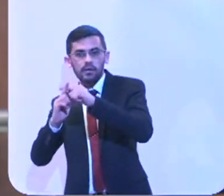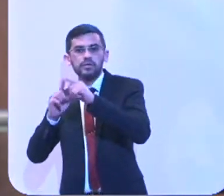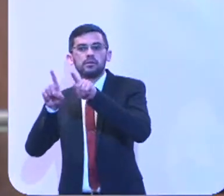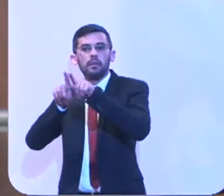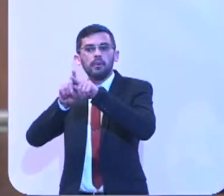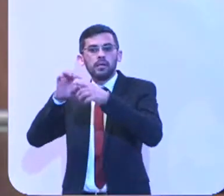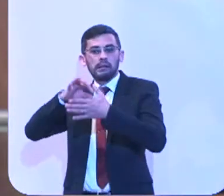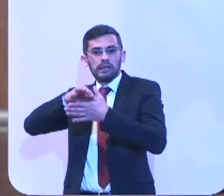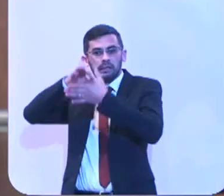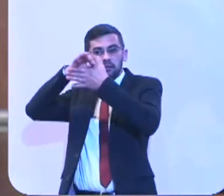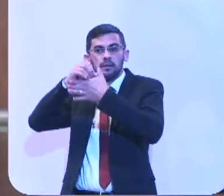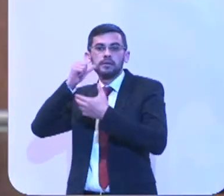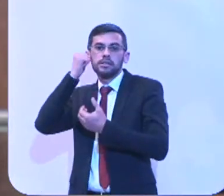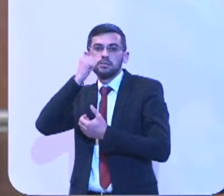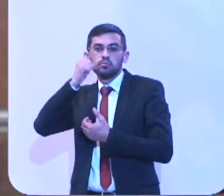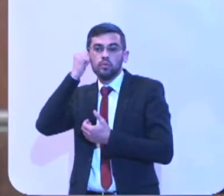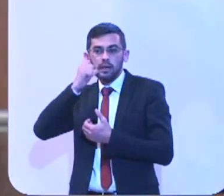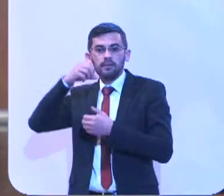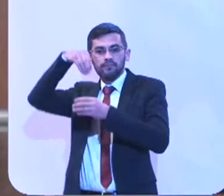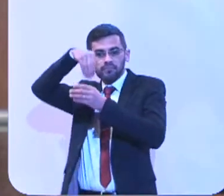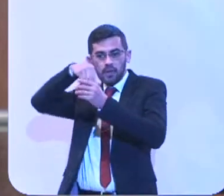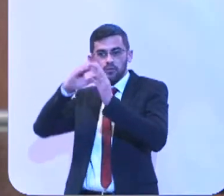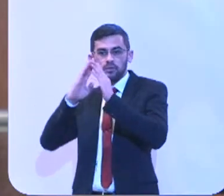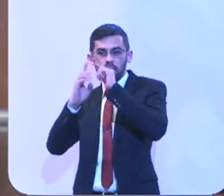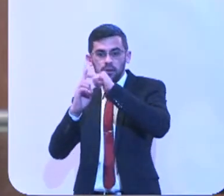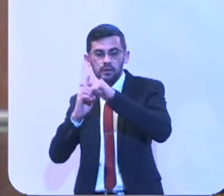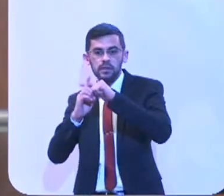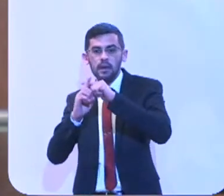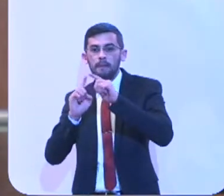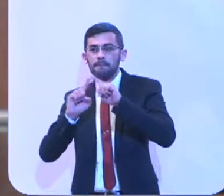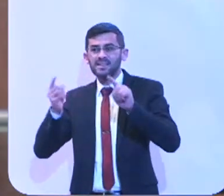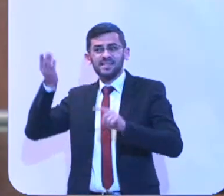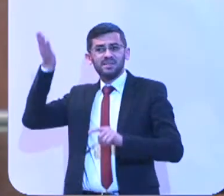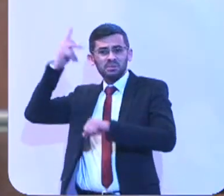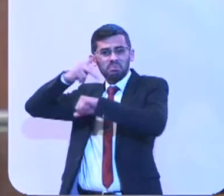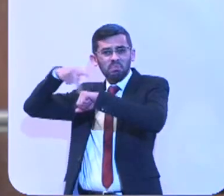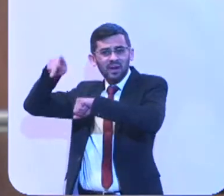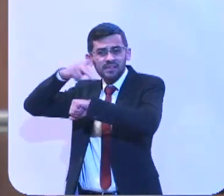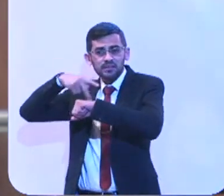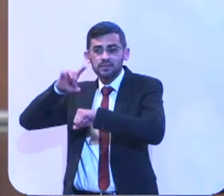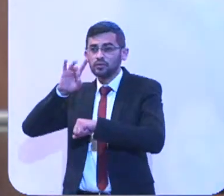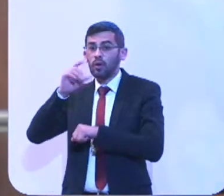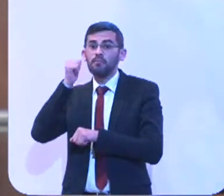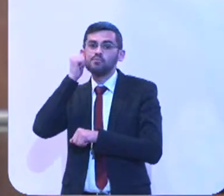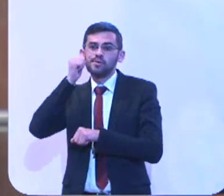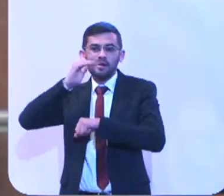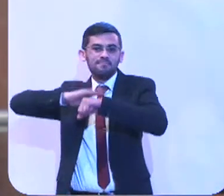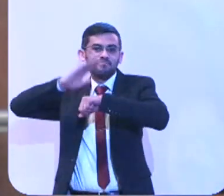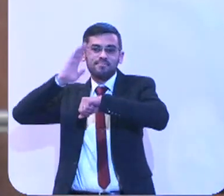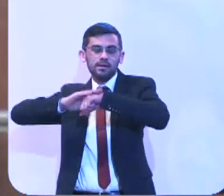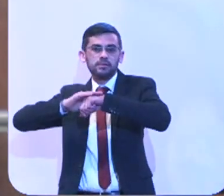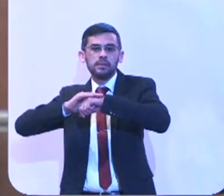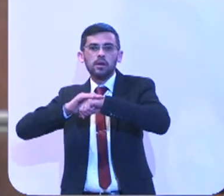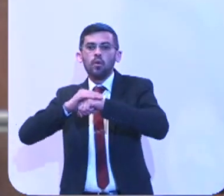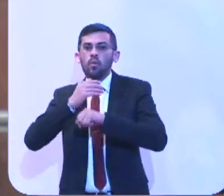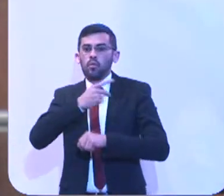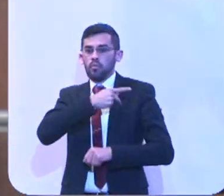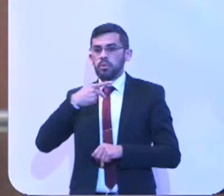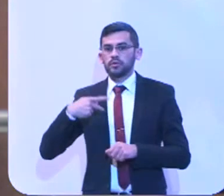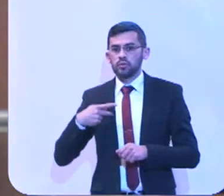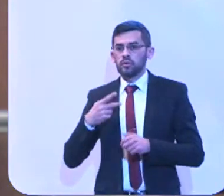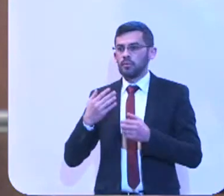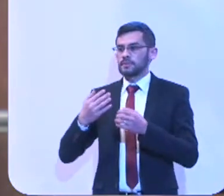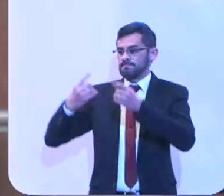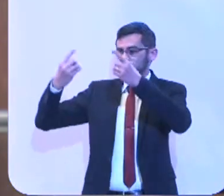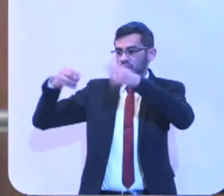pregarem na igreja, aquilo era um absurdo. Mas a maioria da igreja na Coreia era constituída por mulheres. E quando aquele homem desafia